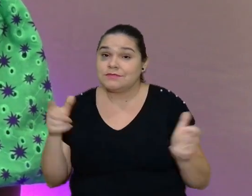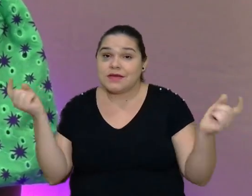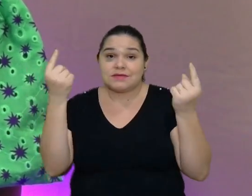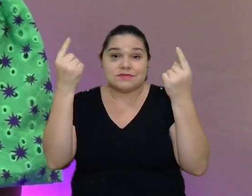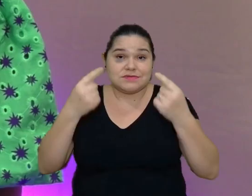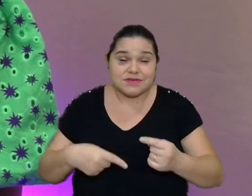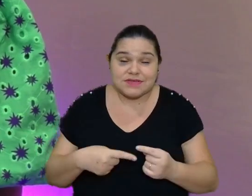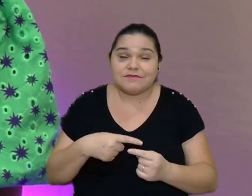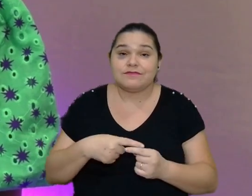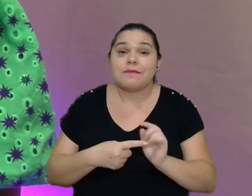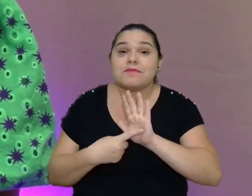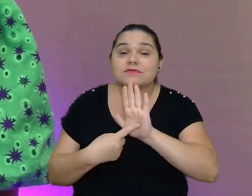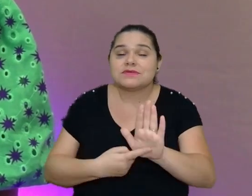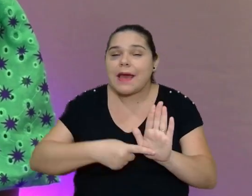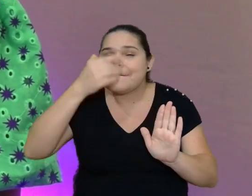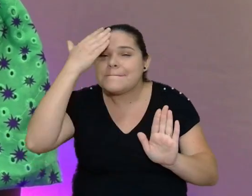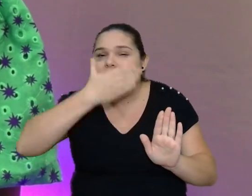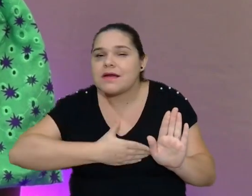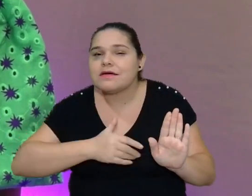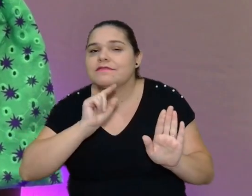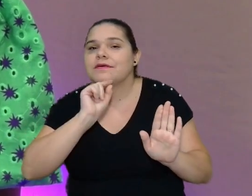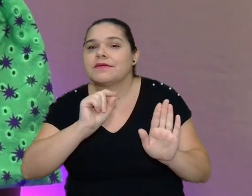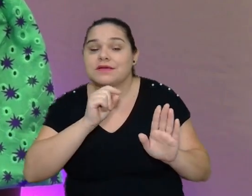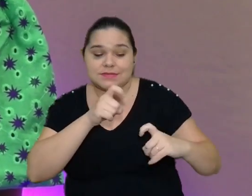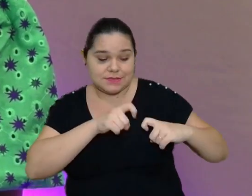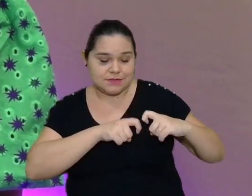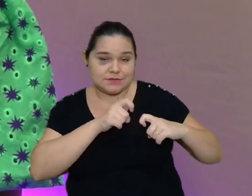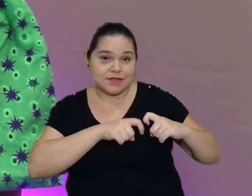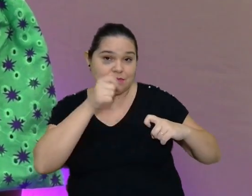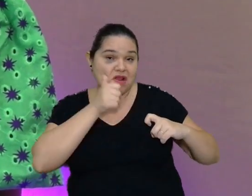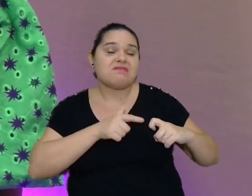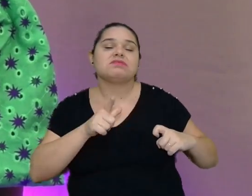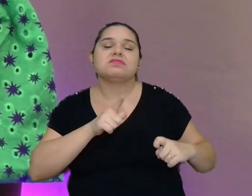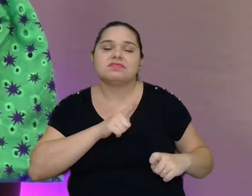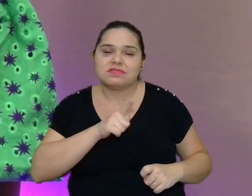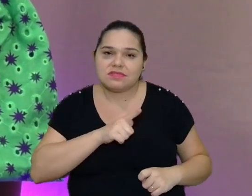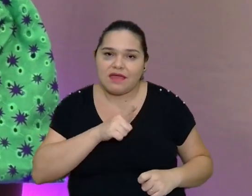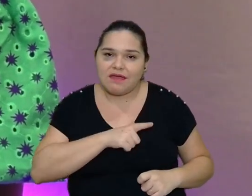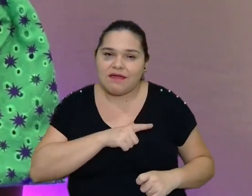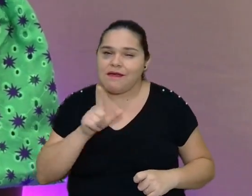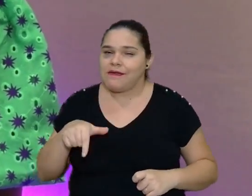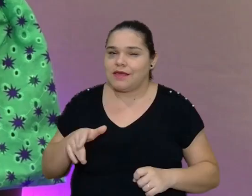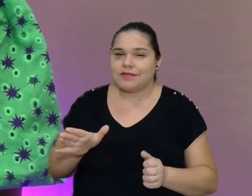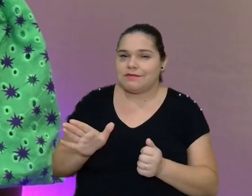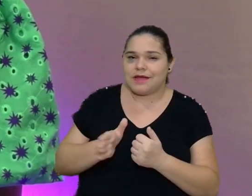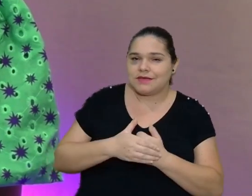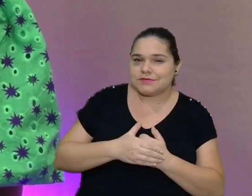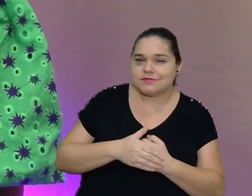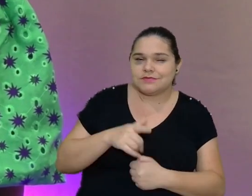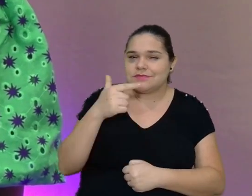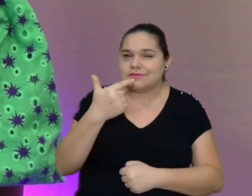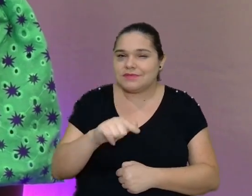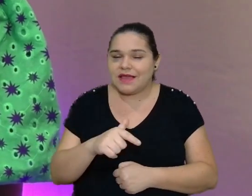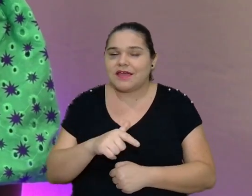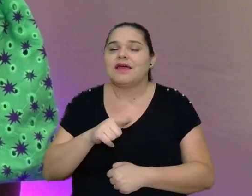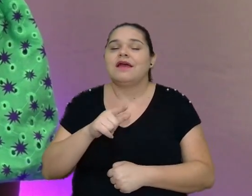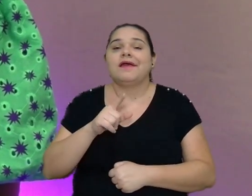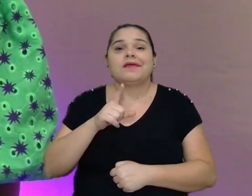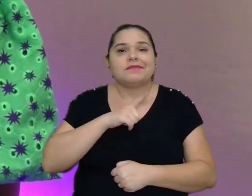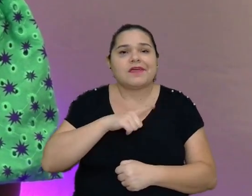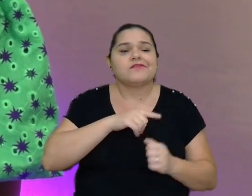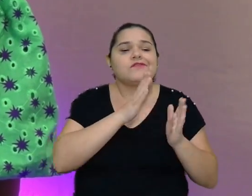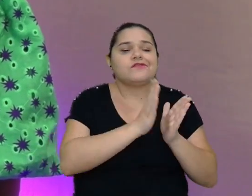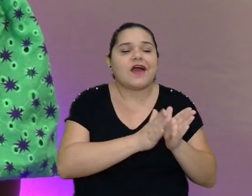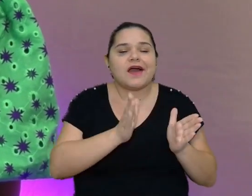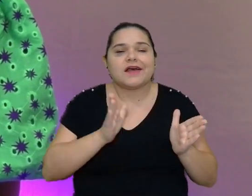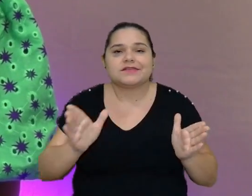provar a tese no sentido de que sexualidade feminina existe e que não é nicho e que tem várias fases e características e que precisa ser